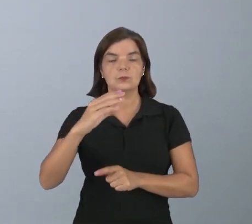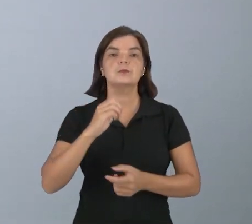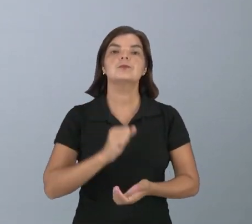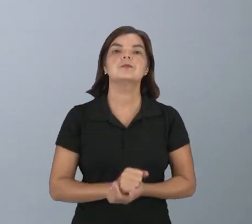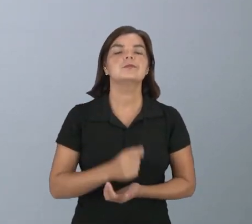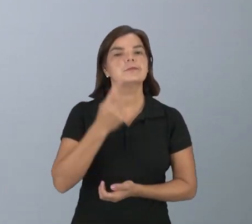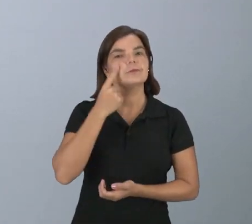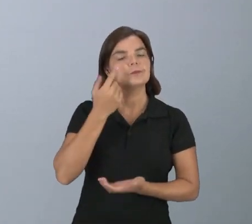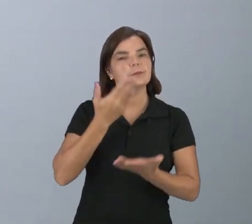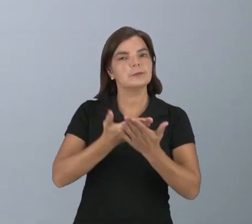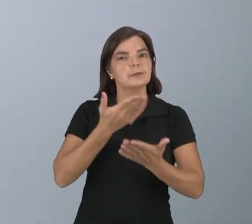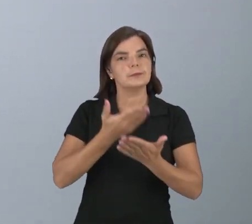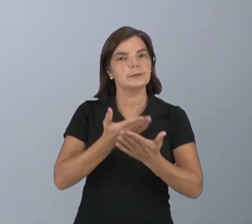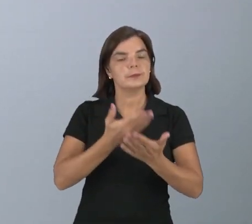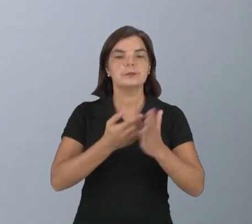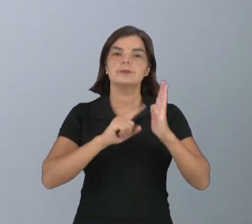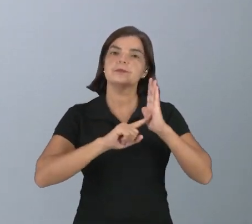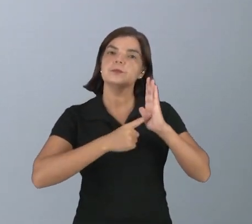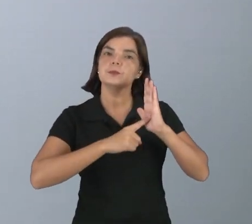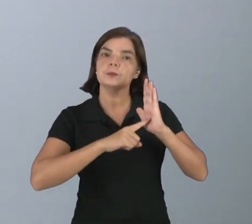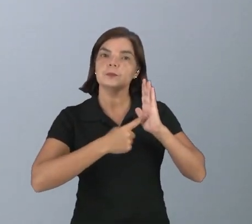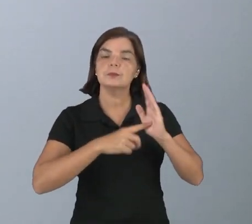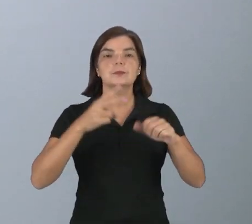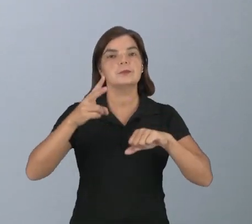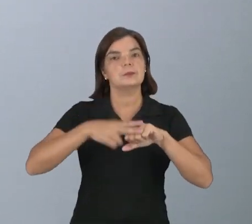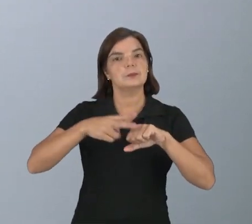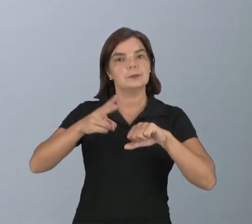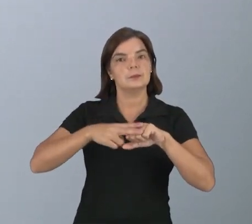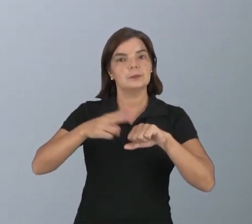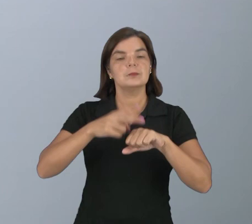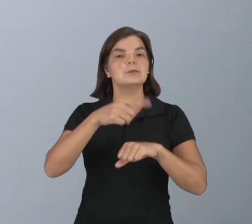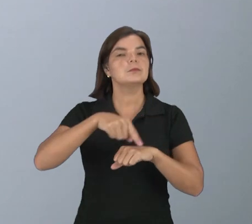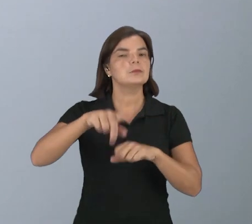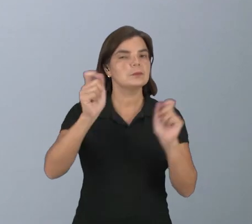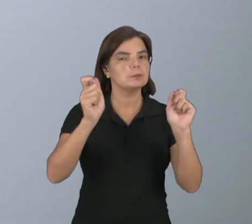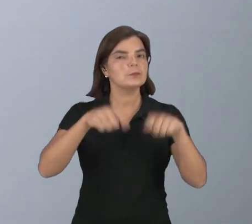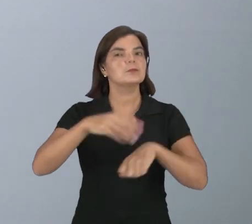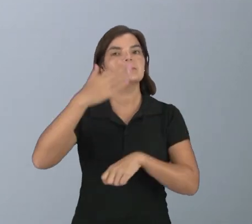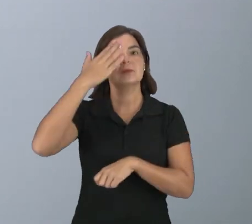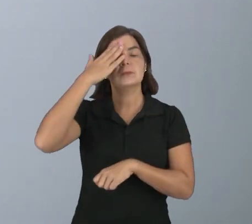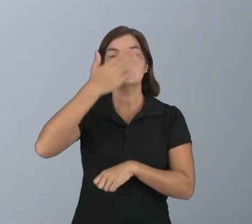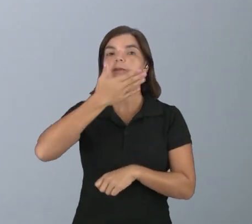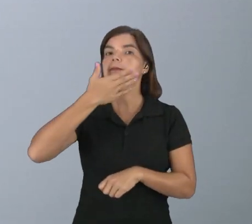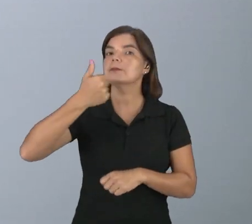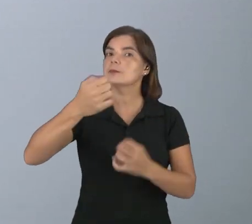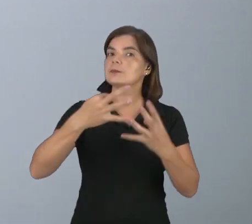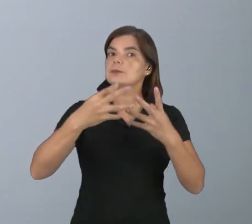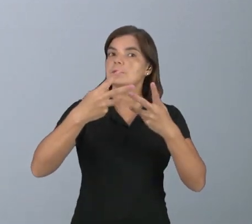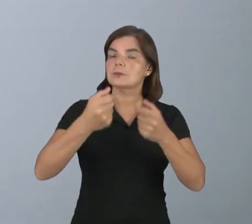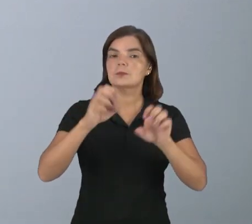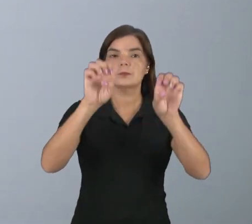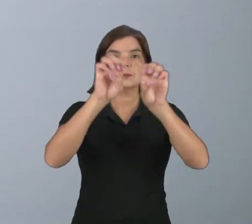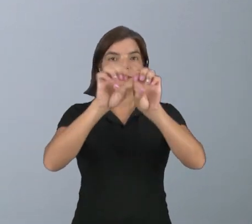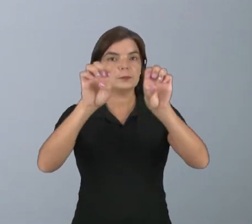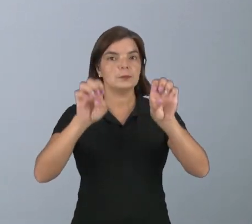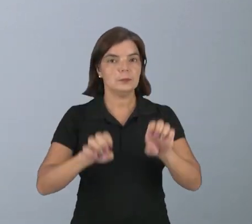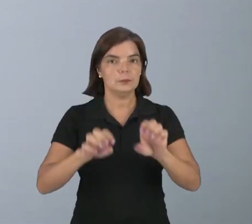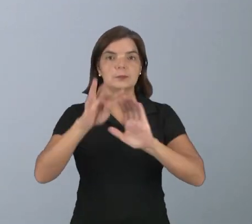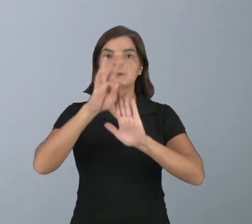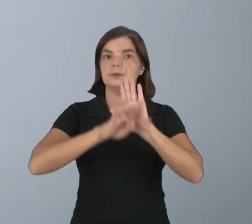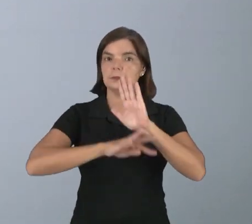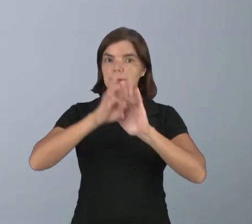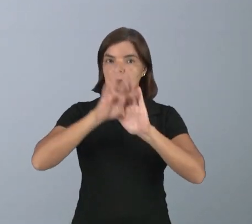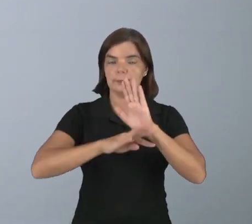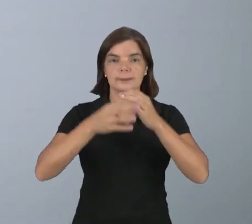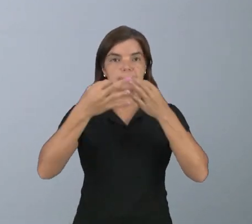tá? Procurem aulas de sinais de pontuação, de verbos, para que vocês compreendam melhor toda essa estrutura